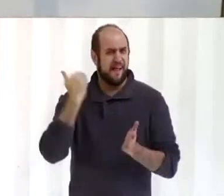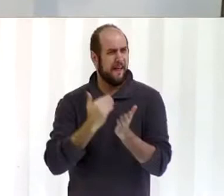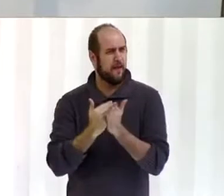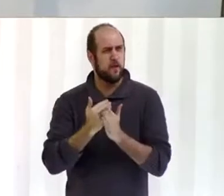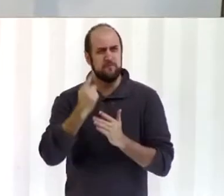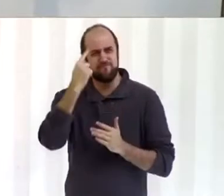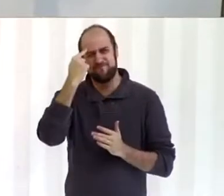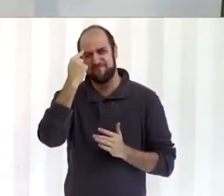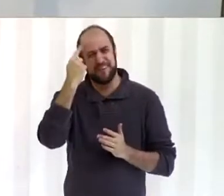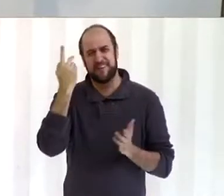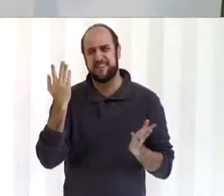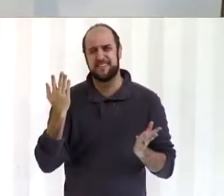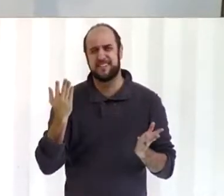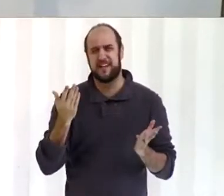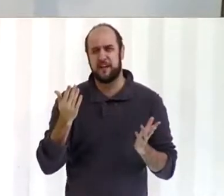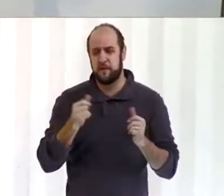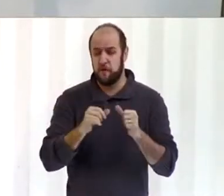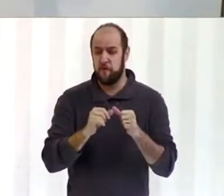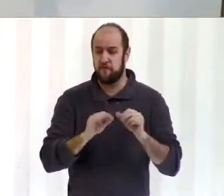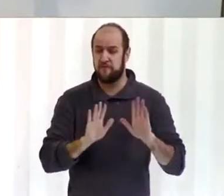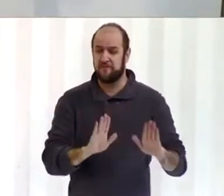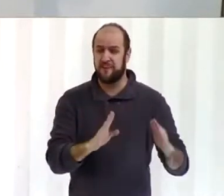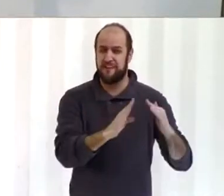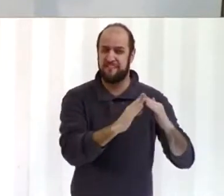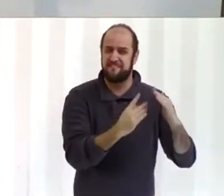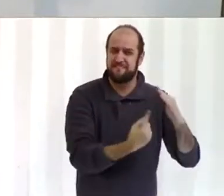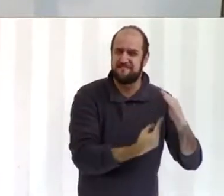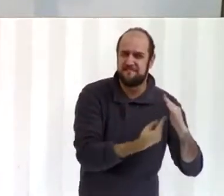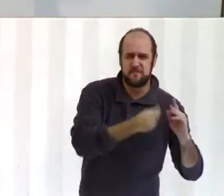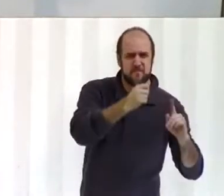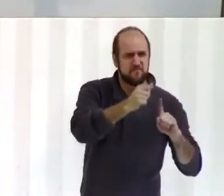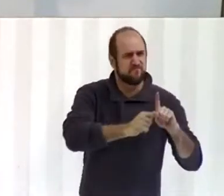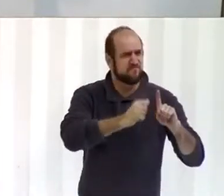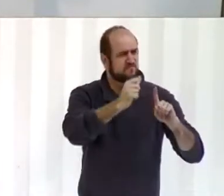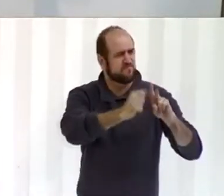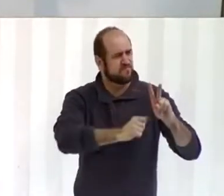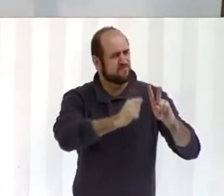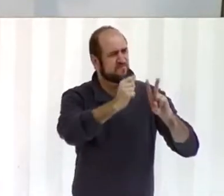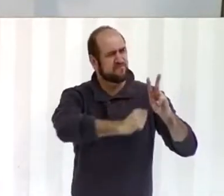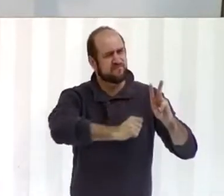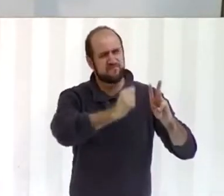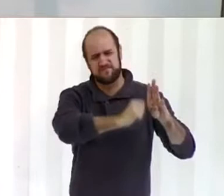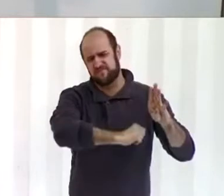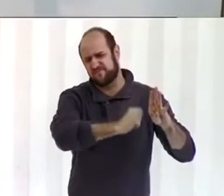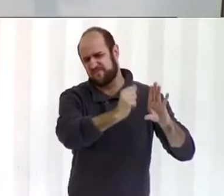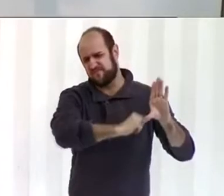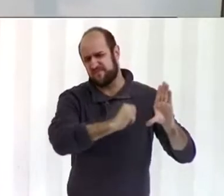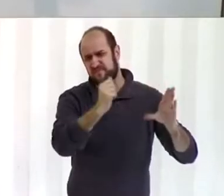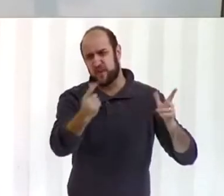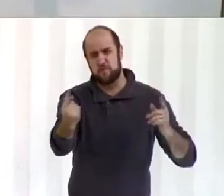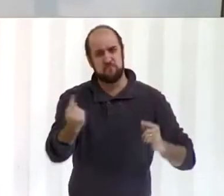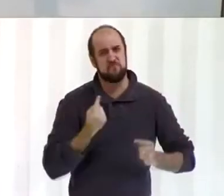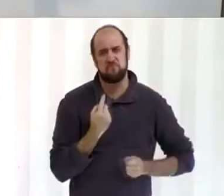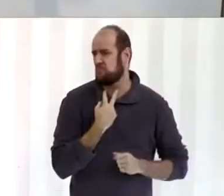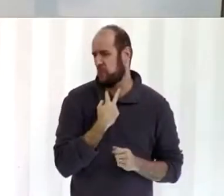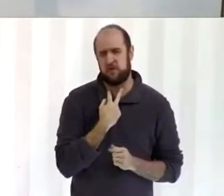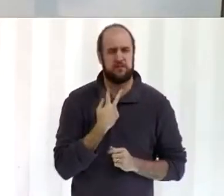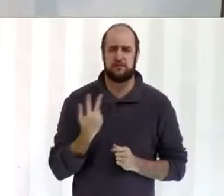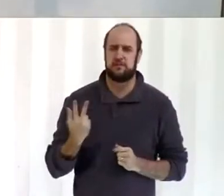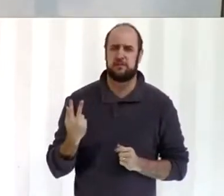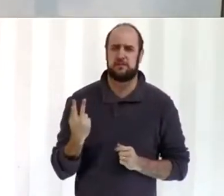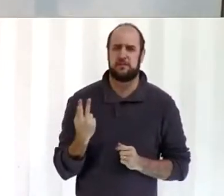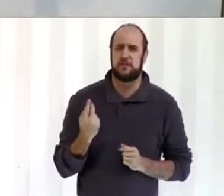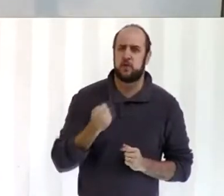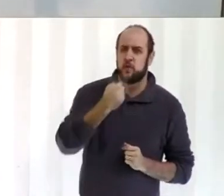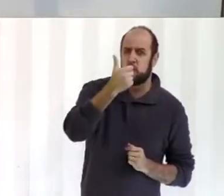que nós ficaríamos tantos meses sem vir à igreja, quase um